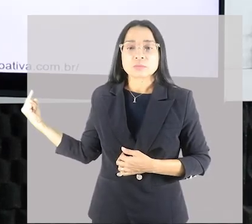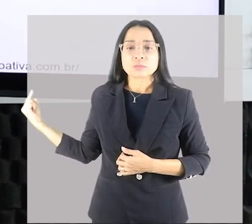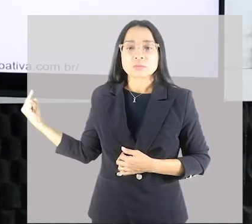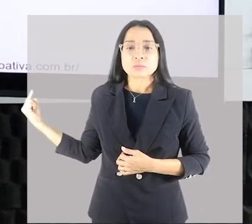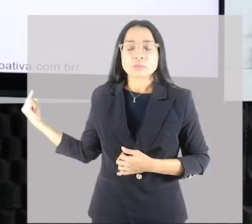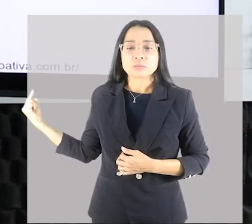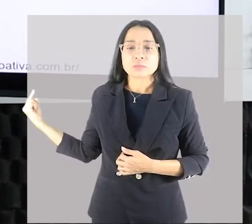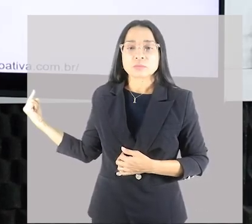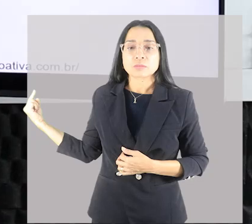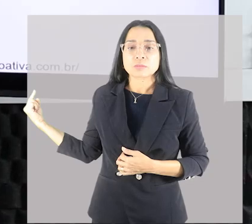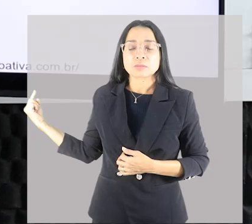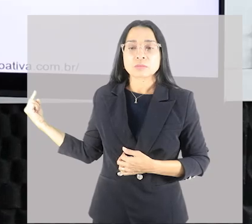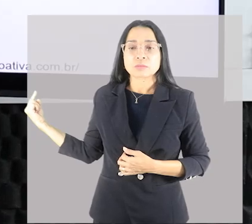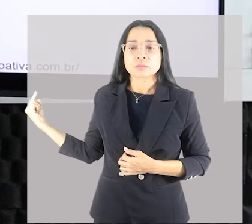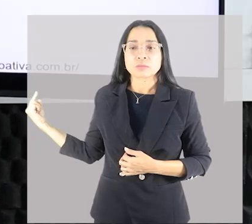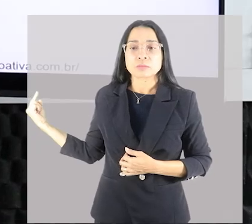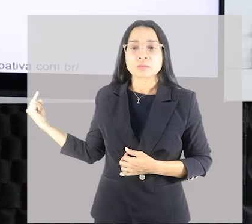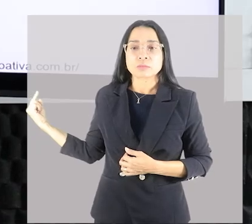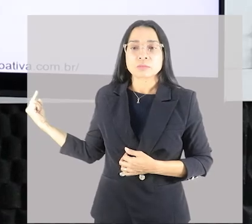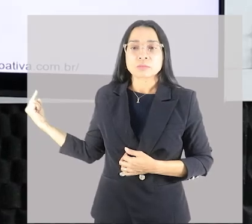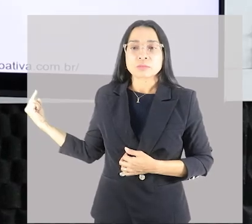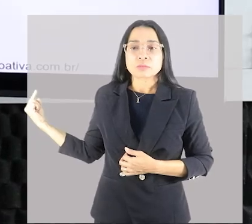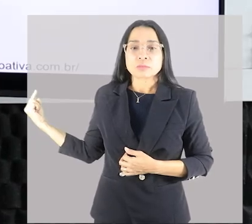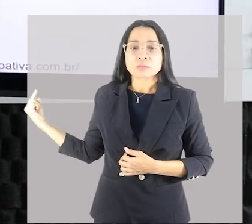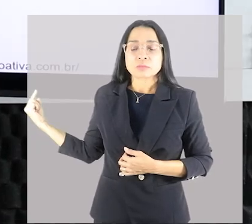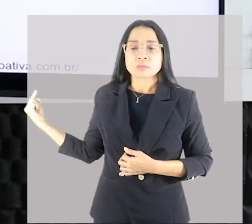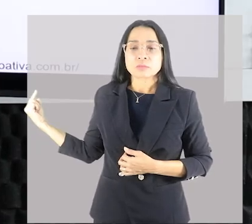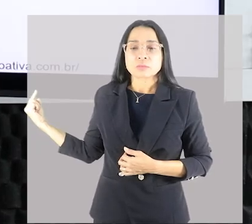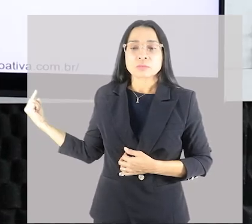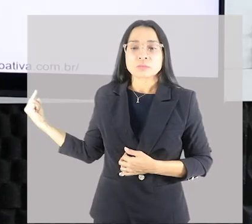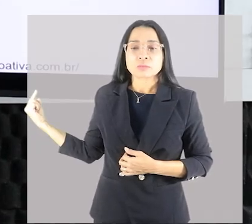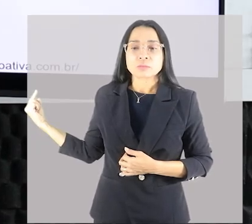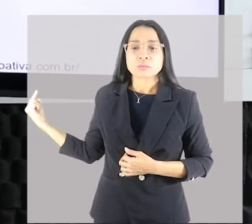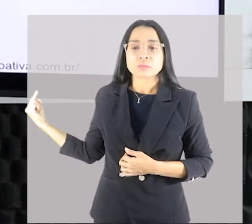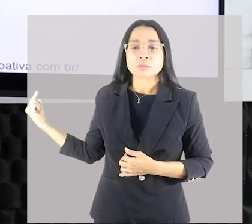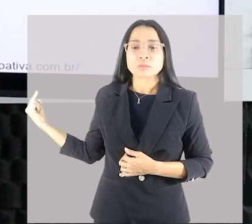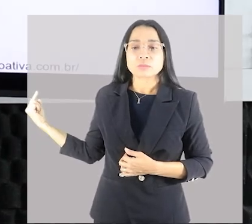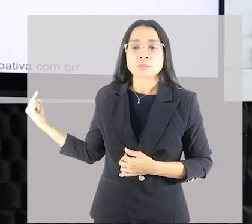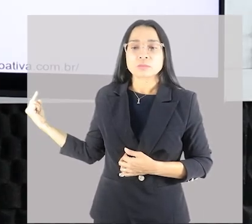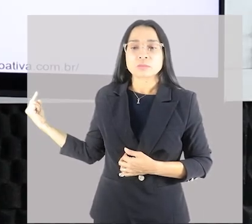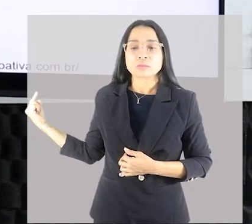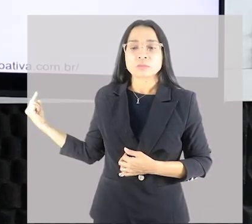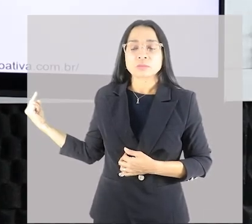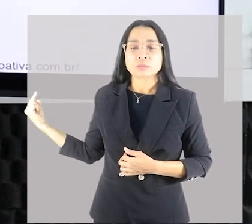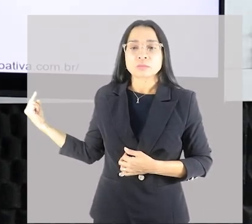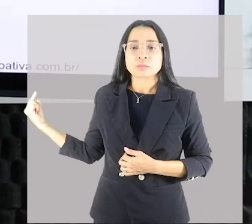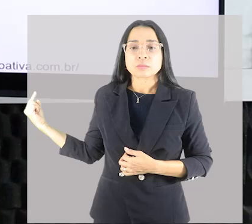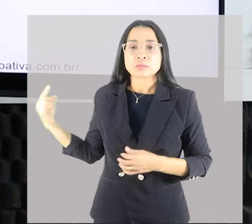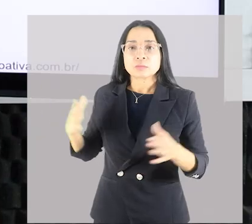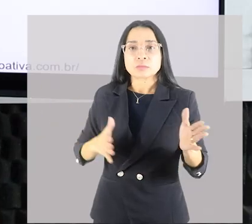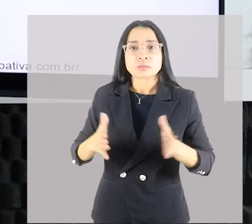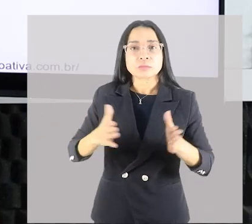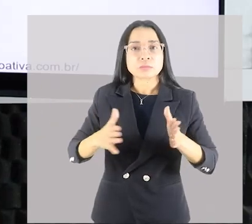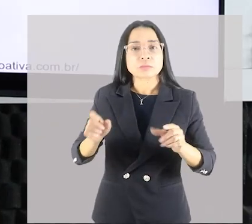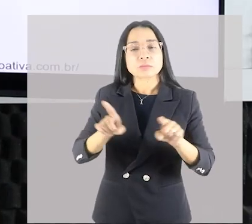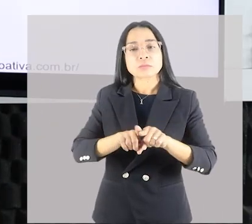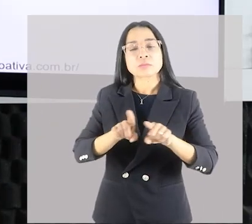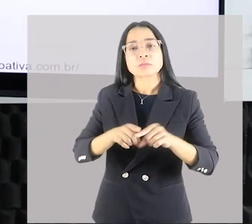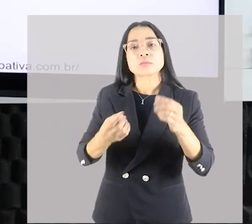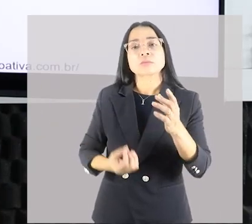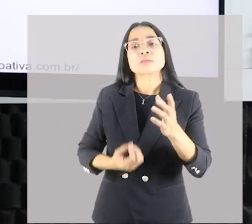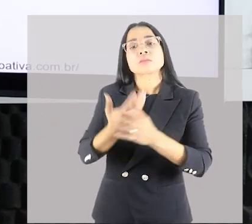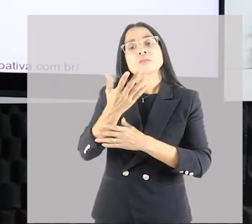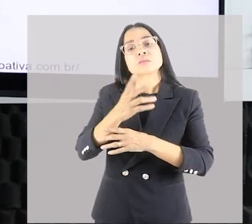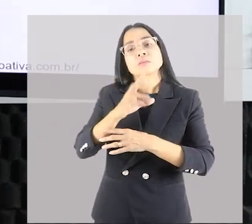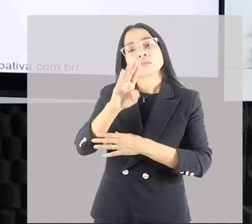dos palácios, da nobreza, como também entre o povo em geral. Então, nesse período também nasce